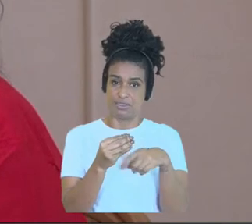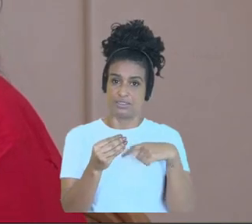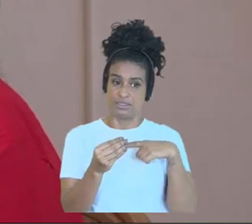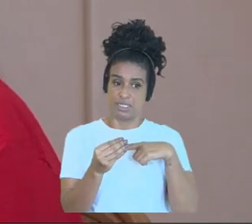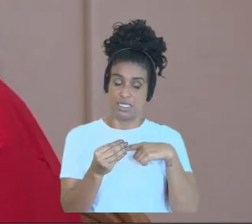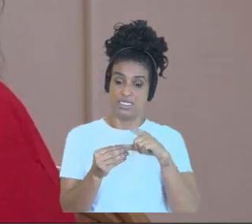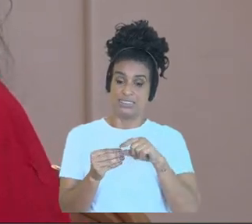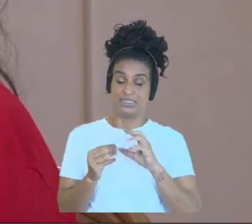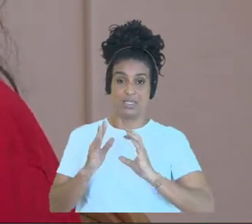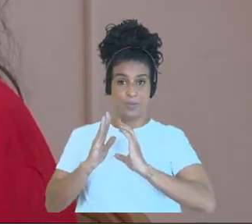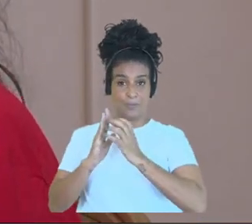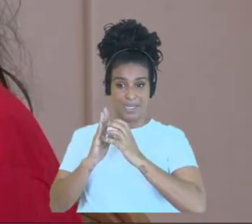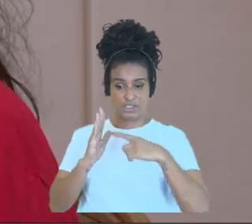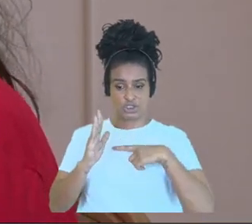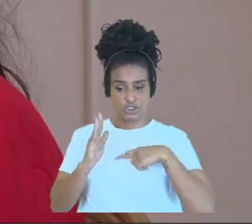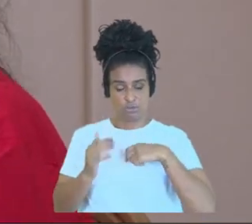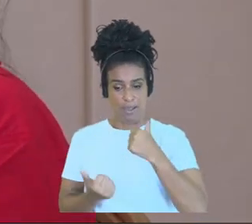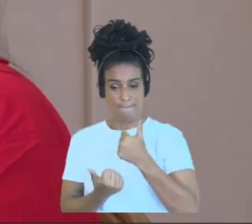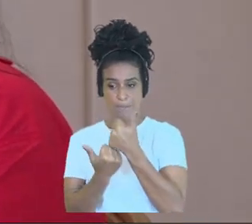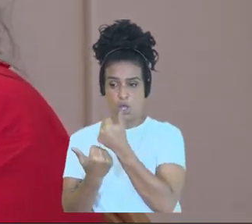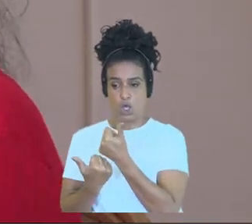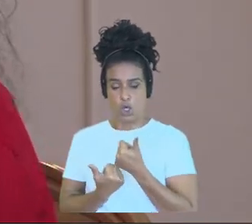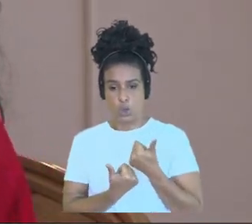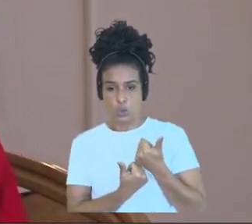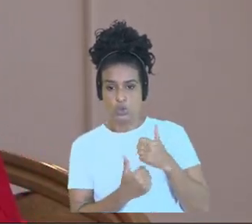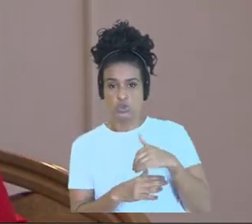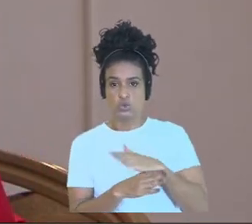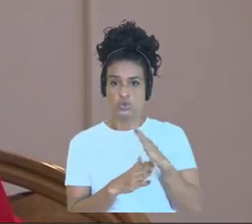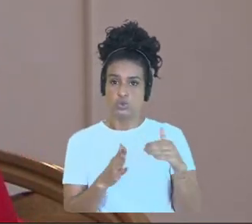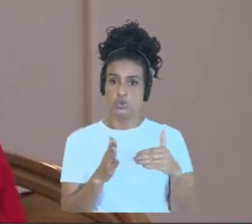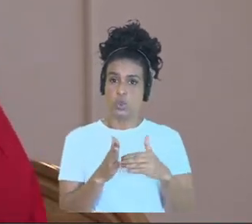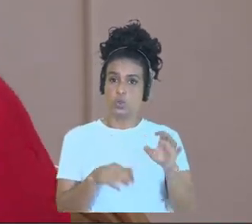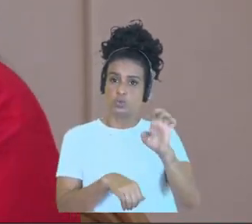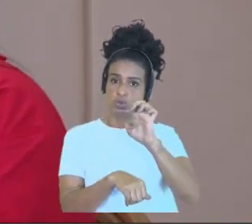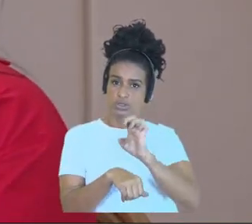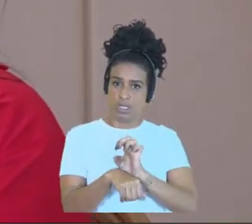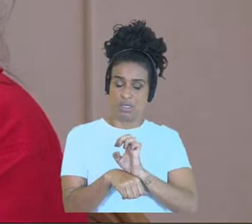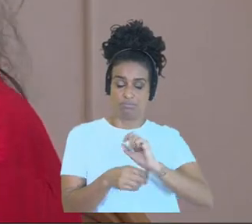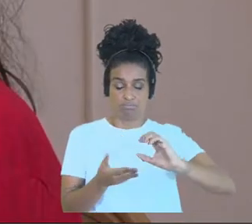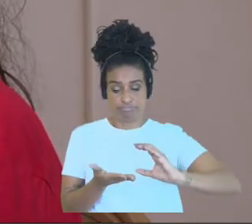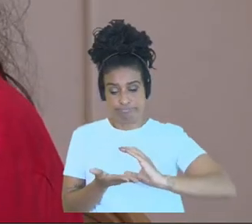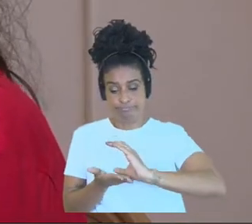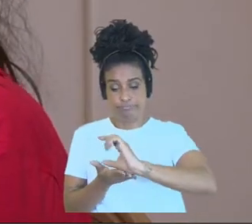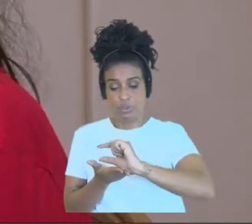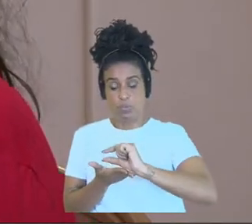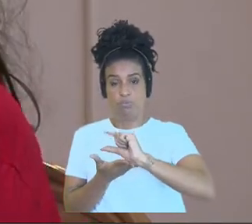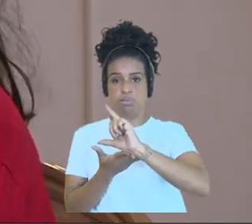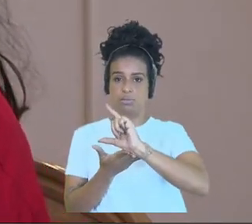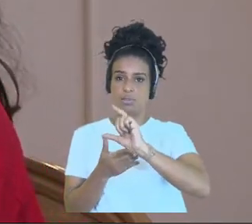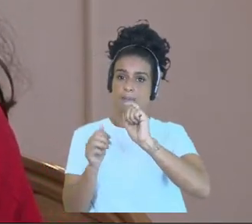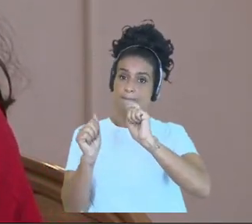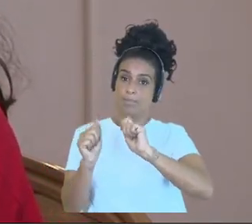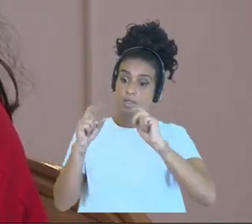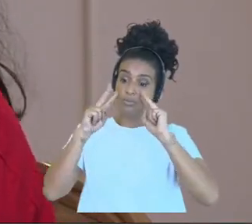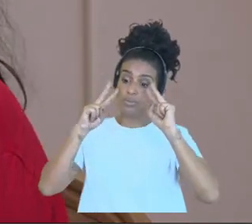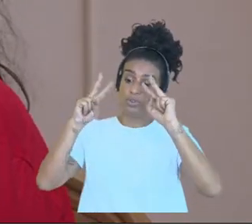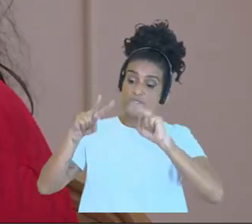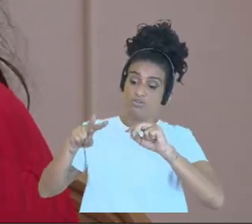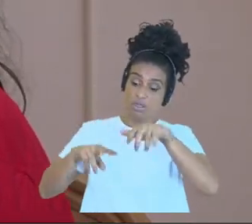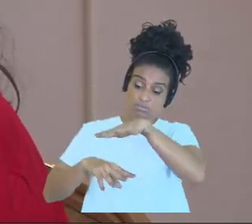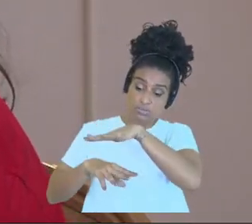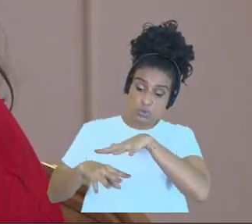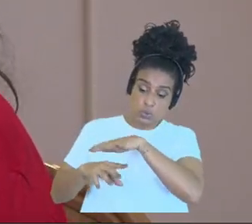Se esse parlamentar ele tem mais o apoio de todo mundo do seu estado, você aumenta esse limite. Por quê? Você já viu uma ação coletiva,